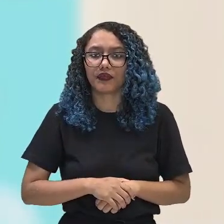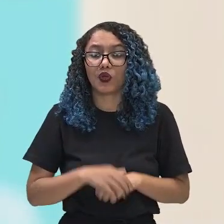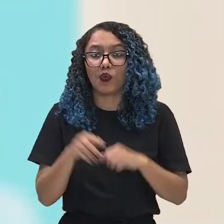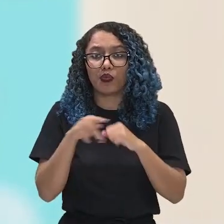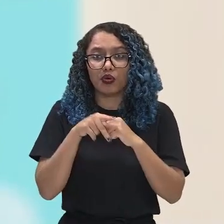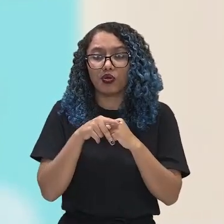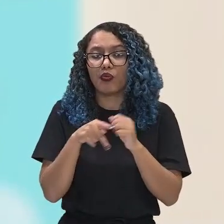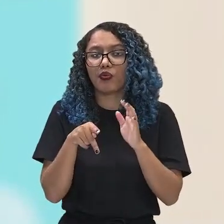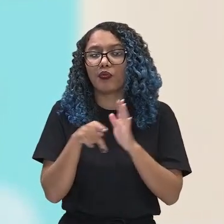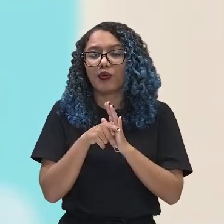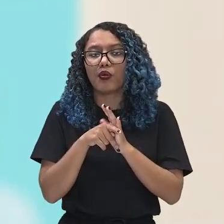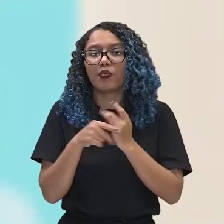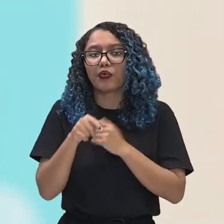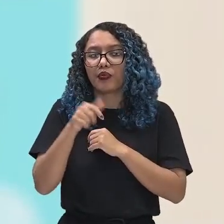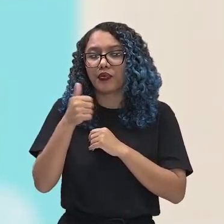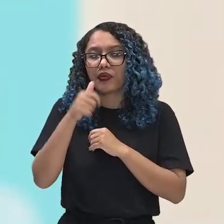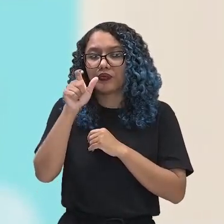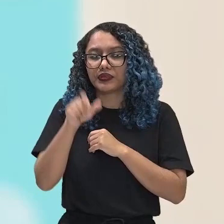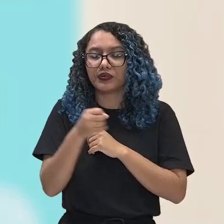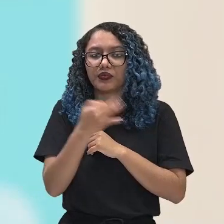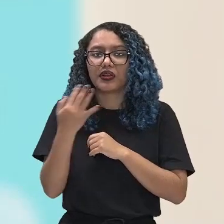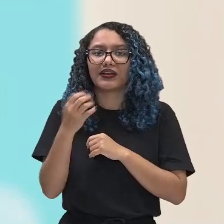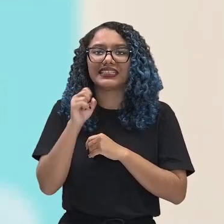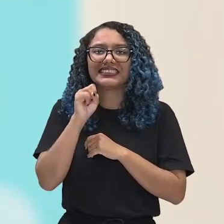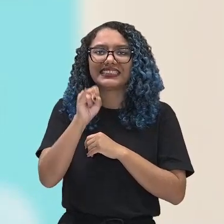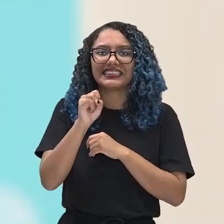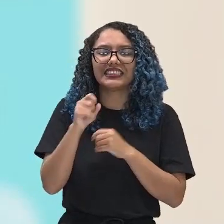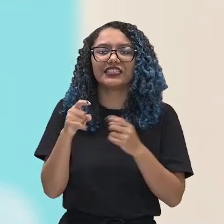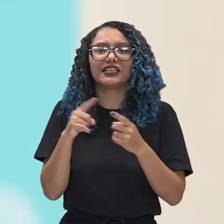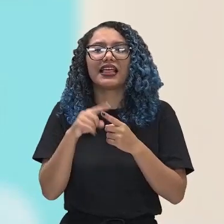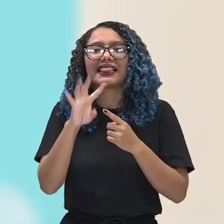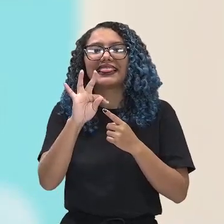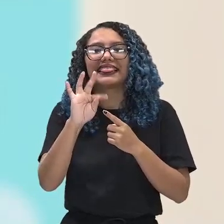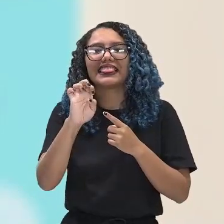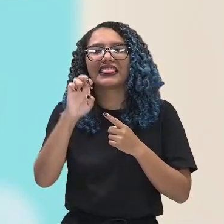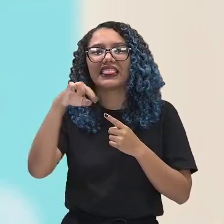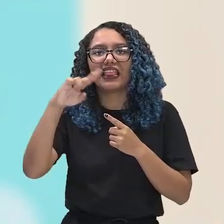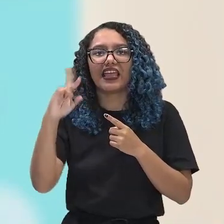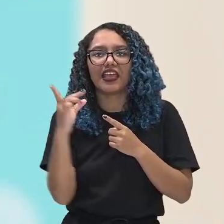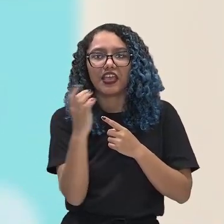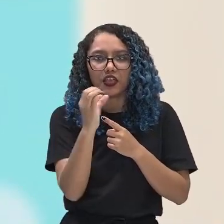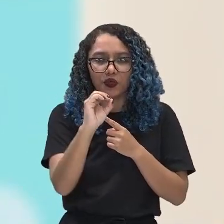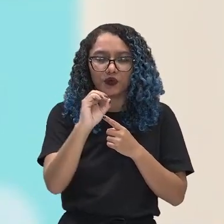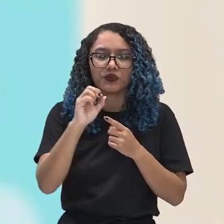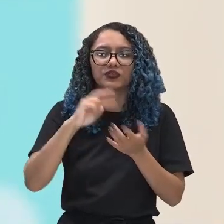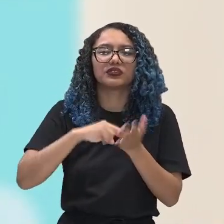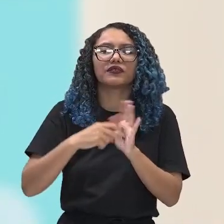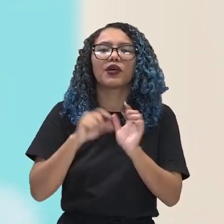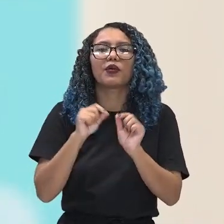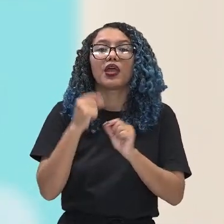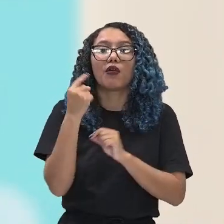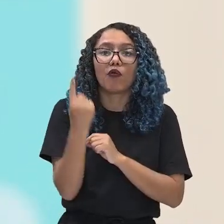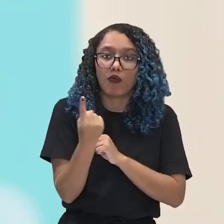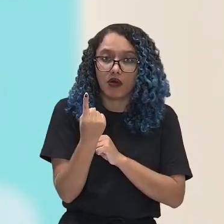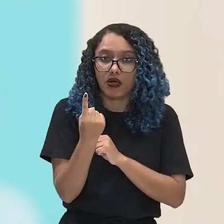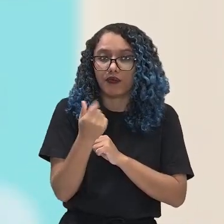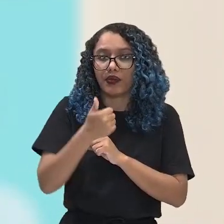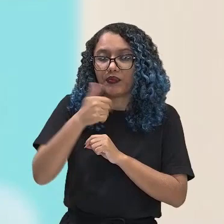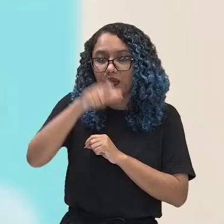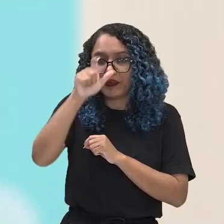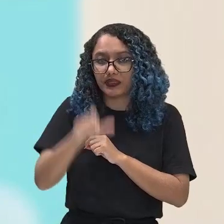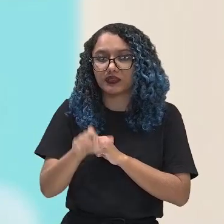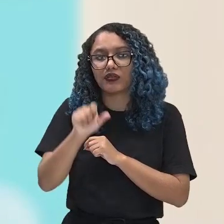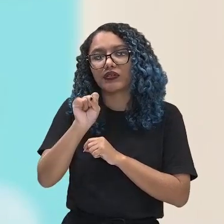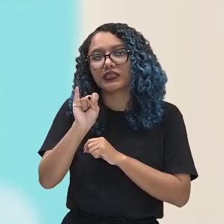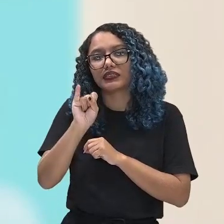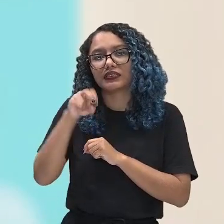colocasse assim, tenho, aí o verbo já vai indicar o quê? Que é, no caso, singular, a primeira pessoa do singular. Então, eu posso